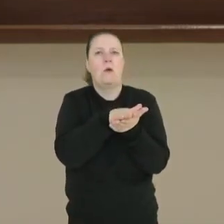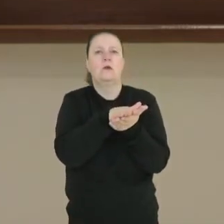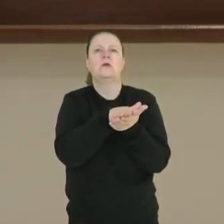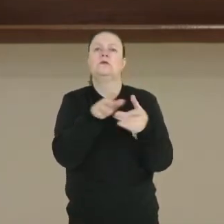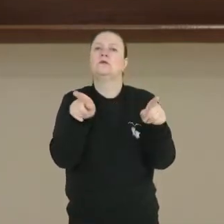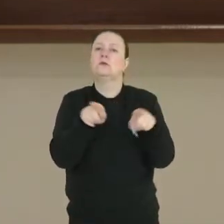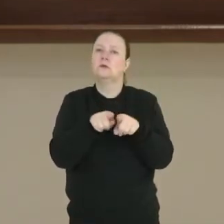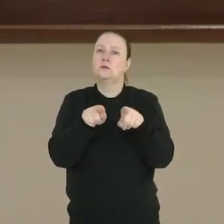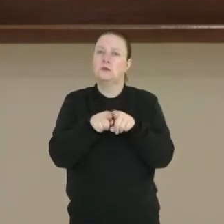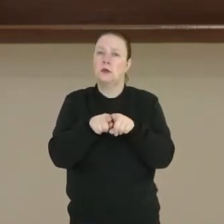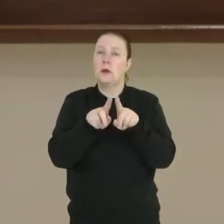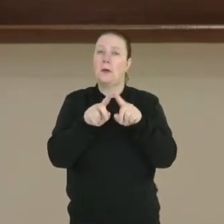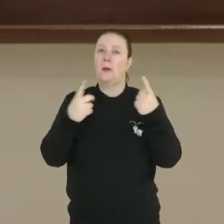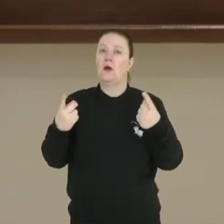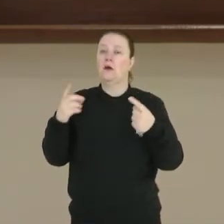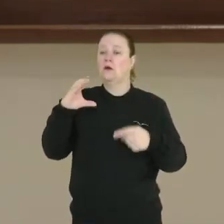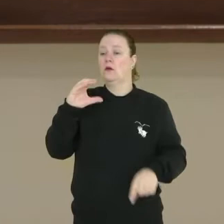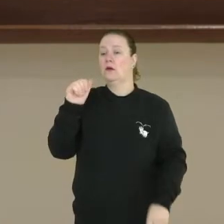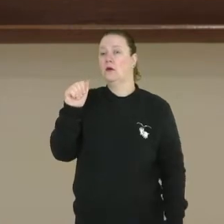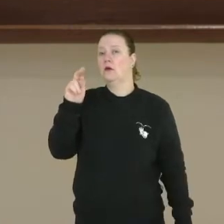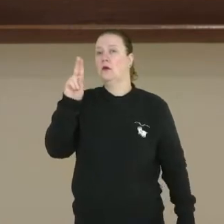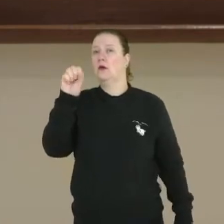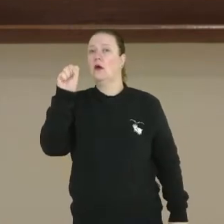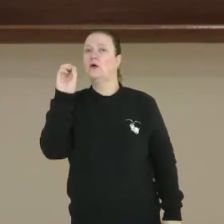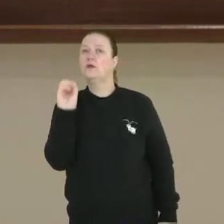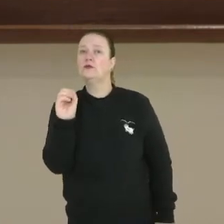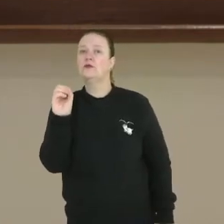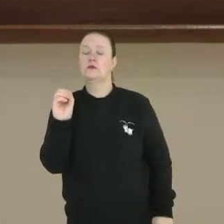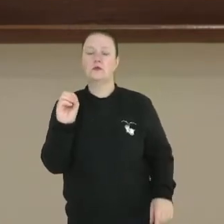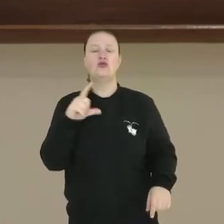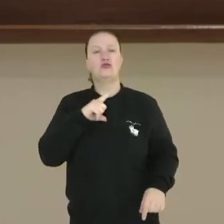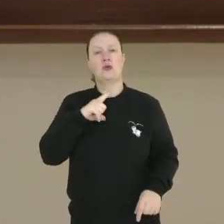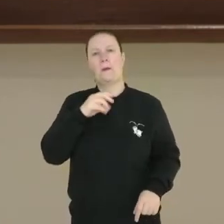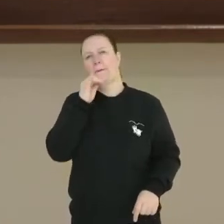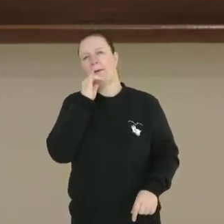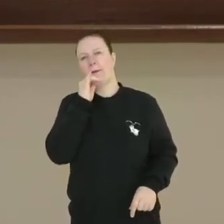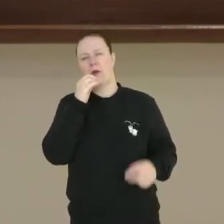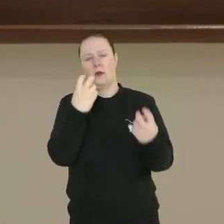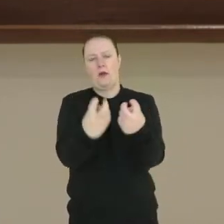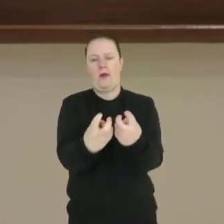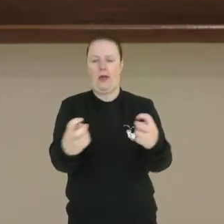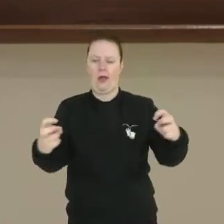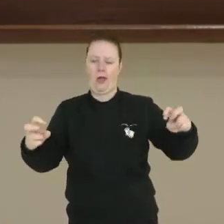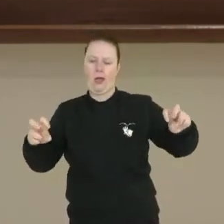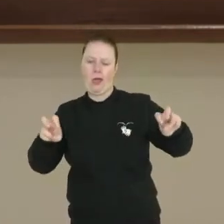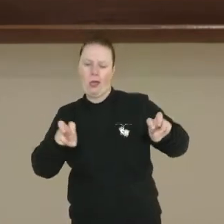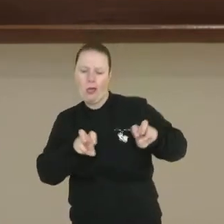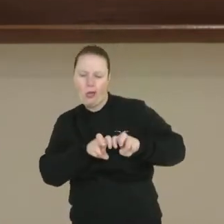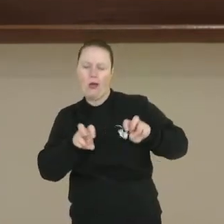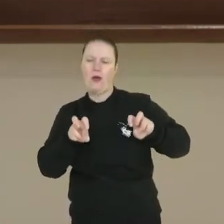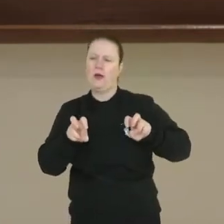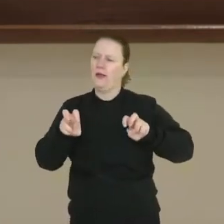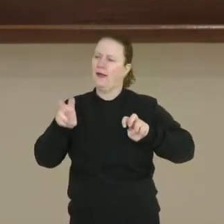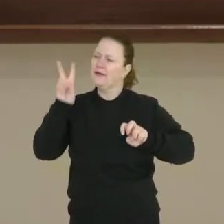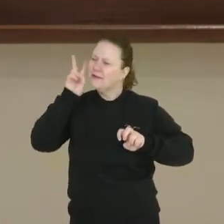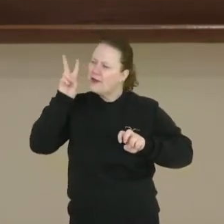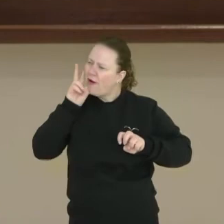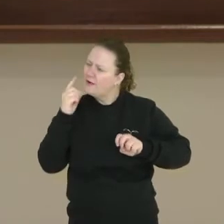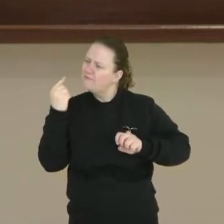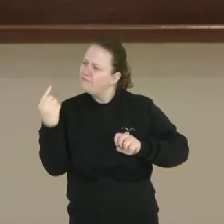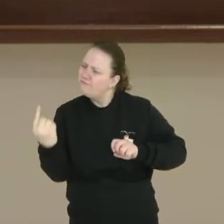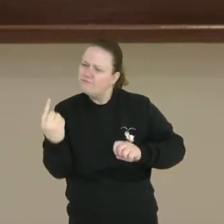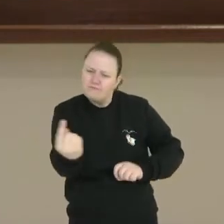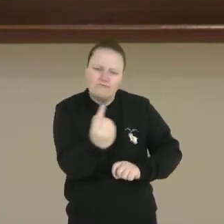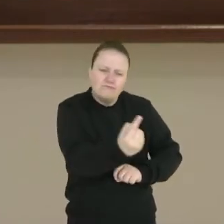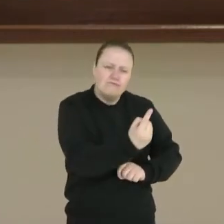né? Transmitido de forma oralmente. Isso ocorria em rodas, né? De histórias que as pessoas iam contando, né? Às vezes